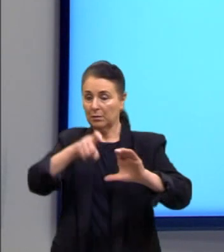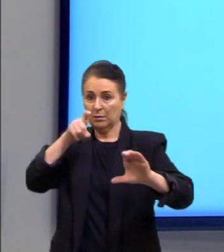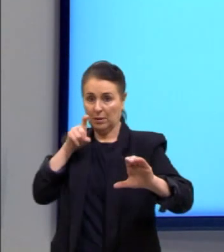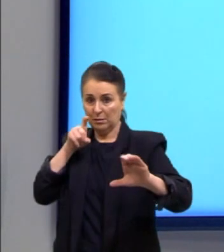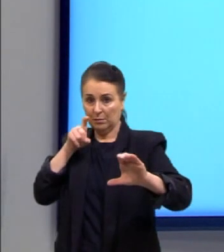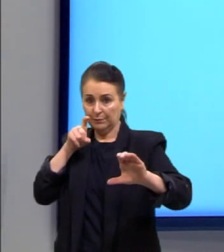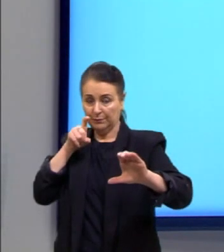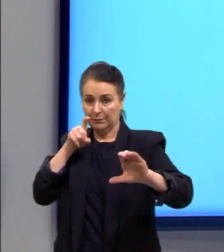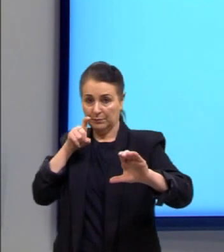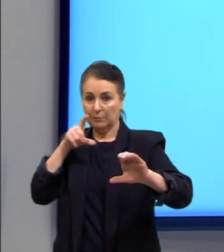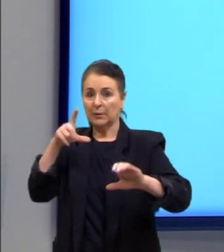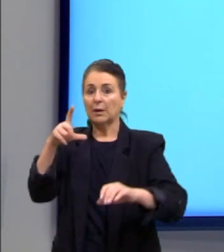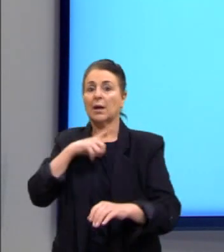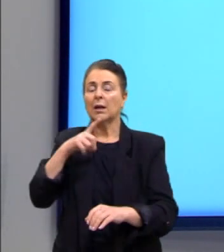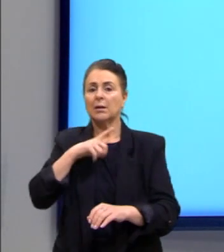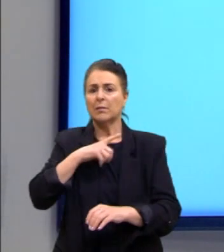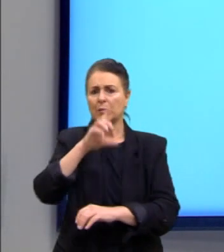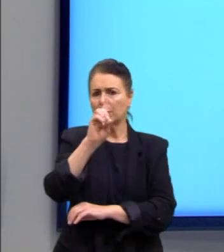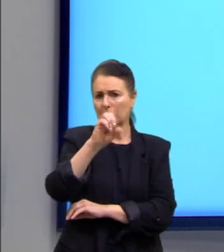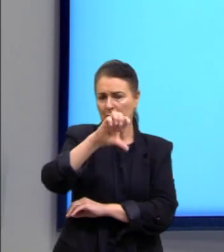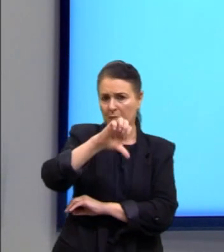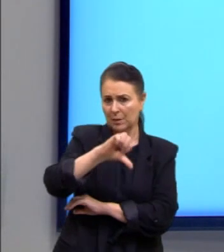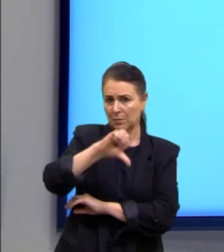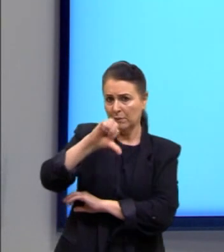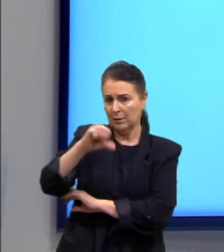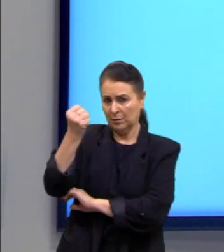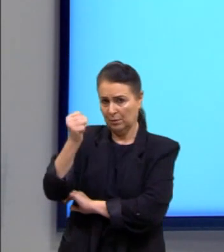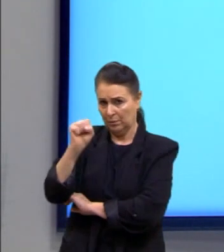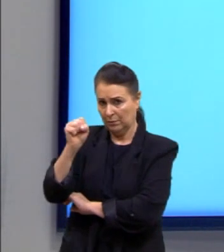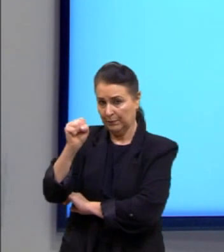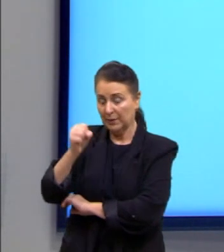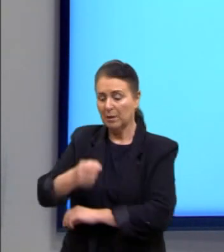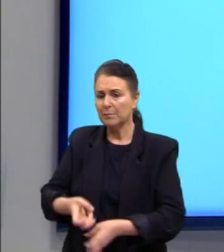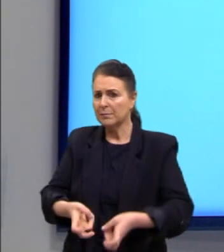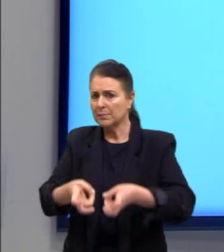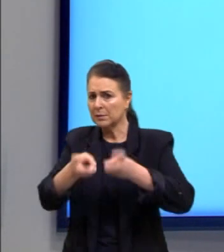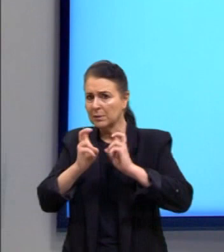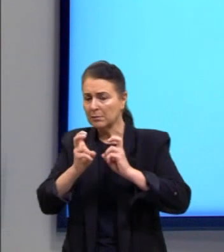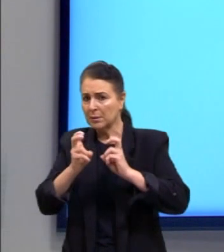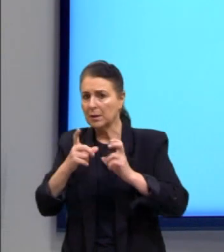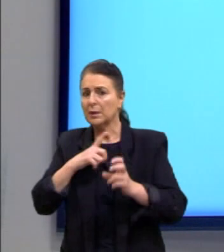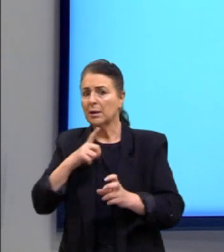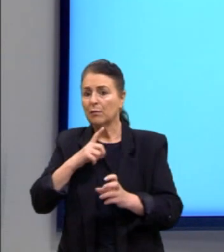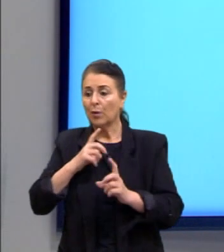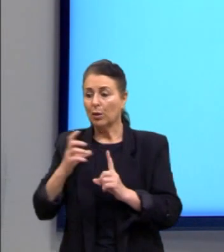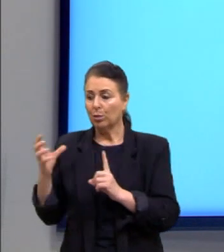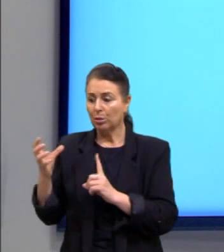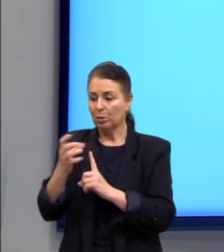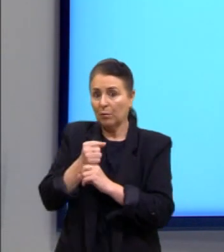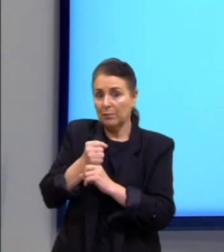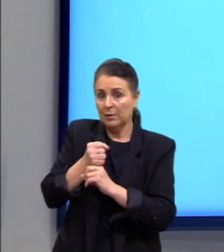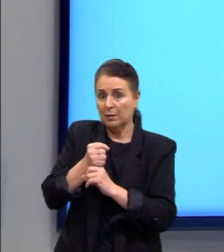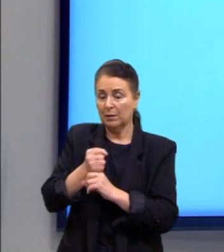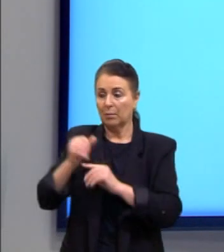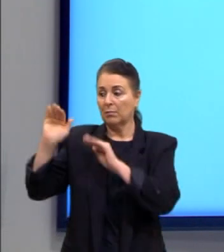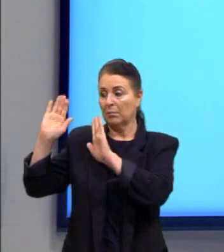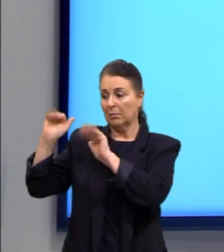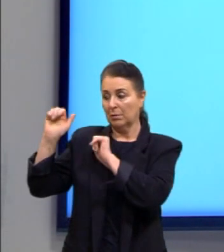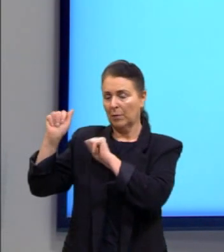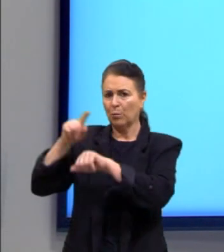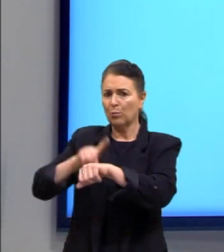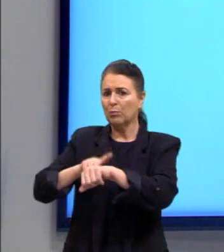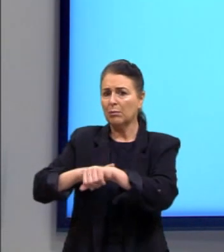em 1898 né então a gente precisa perceber que ela foi dominada pela Espanha por muito tempo